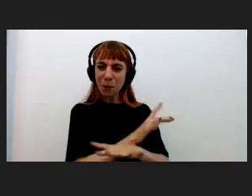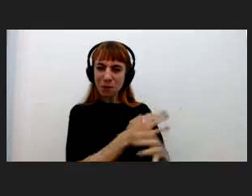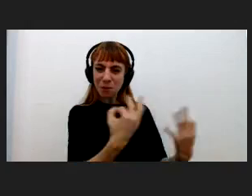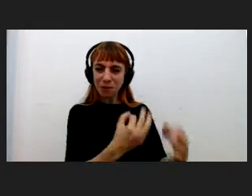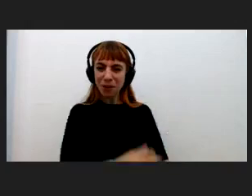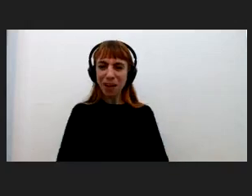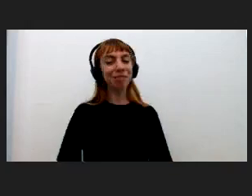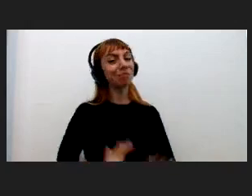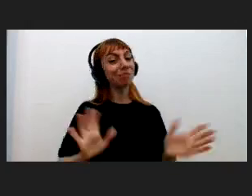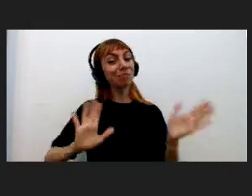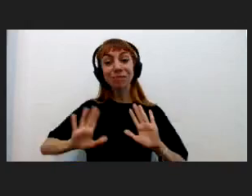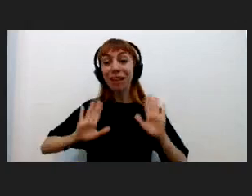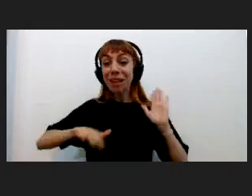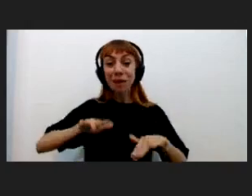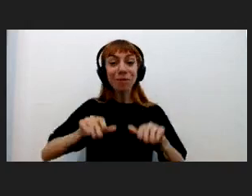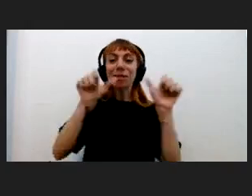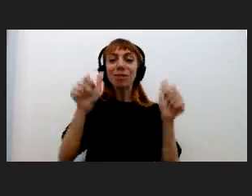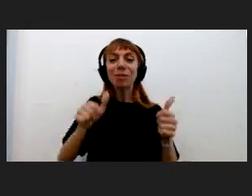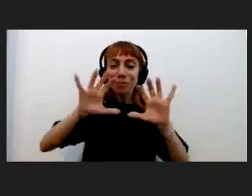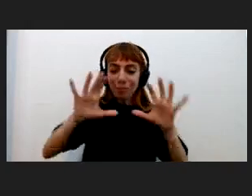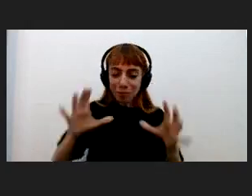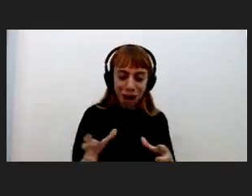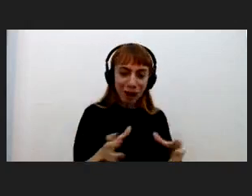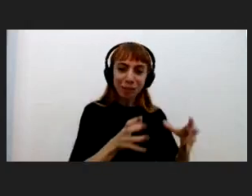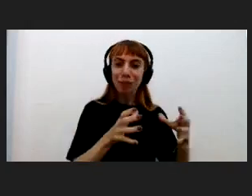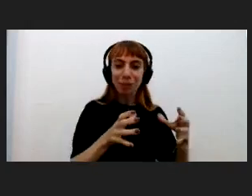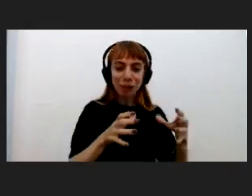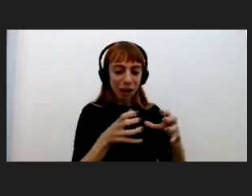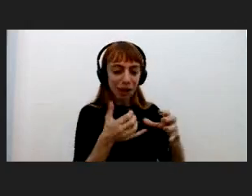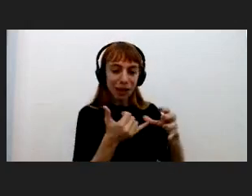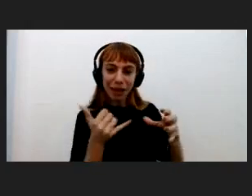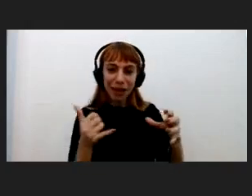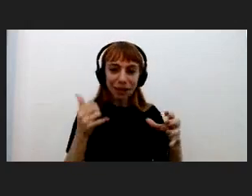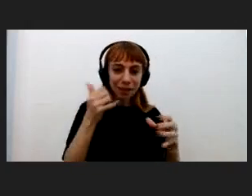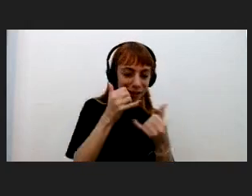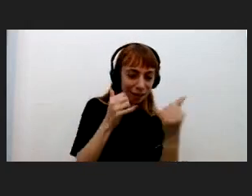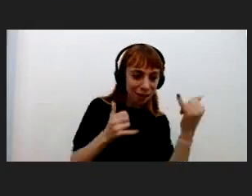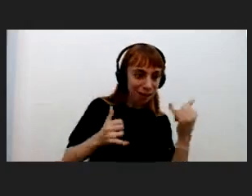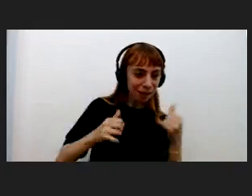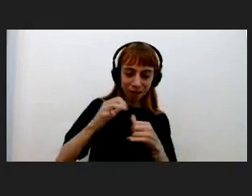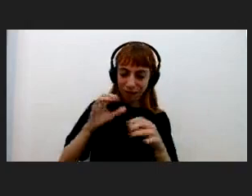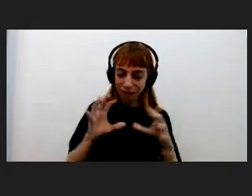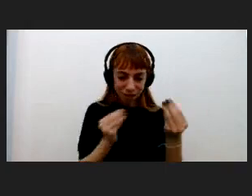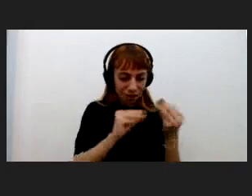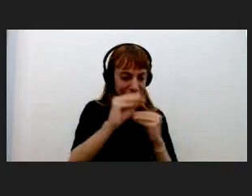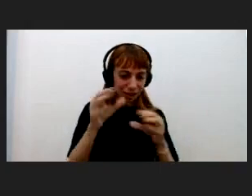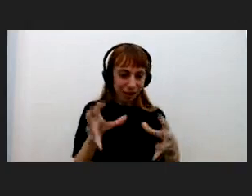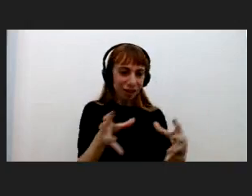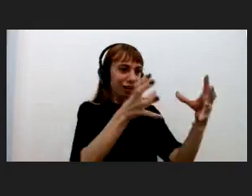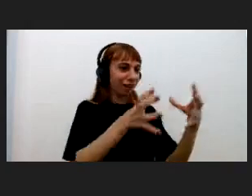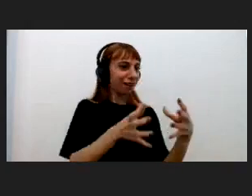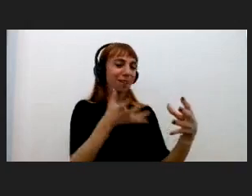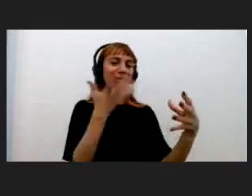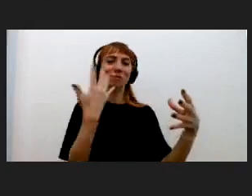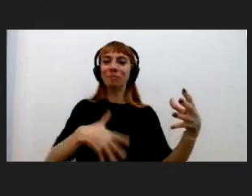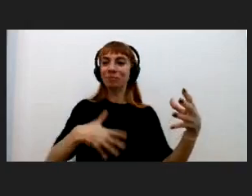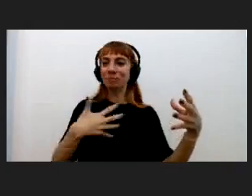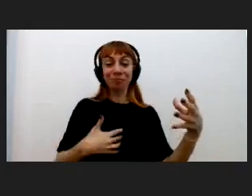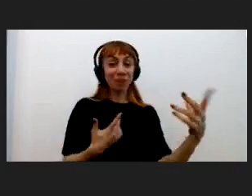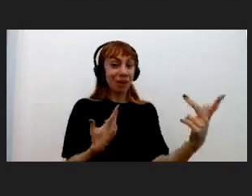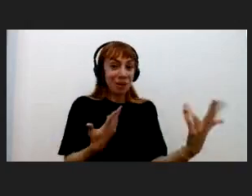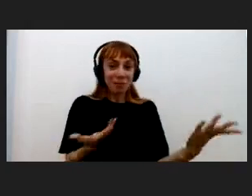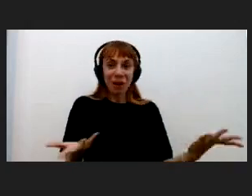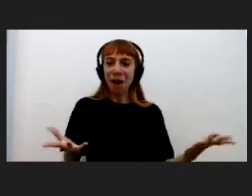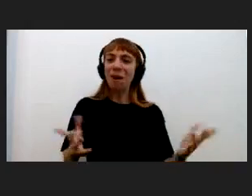né? Trabalhar com grupos em vulnerabilidade me ensinou a insistir